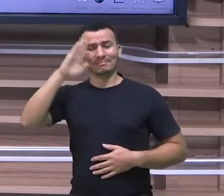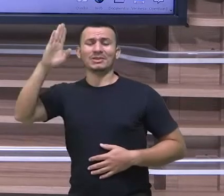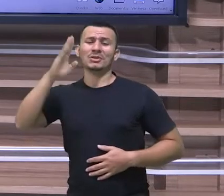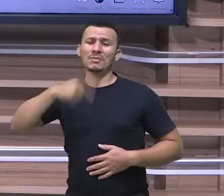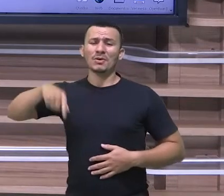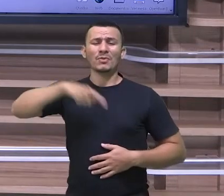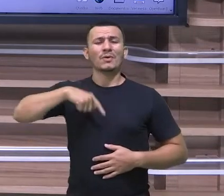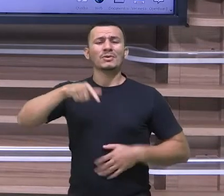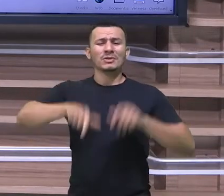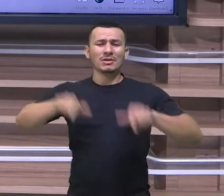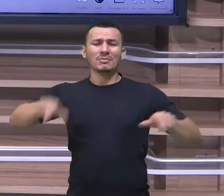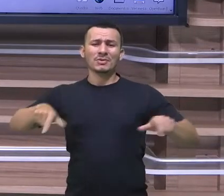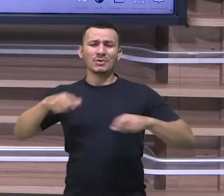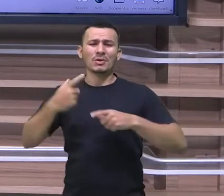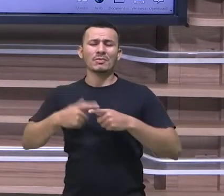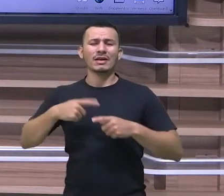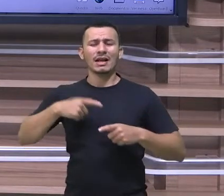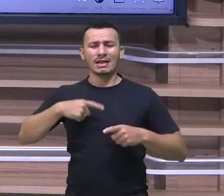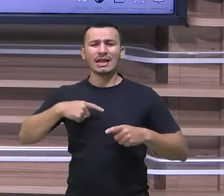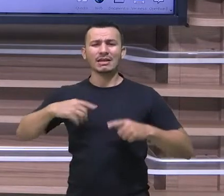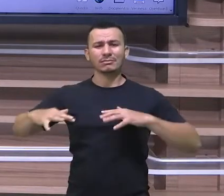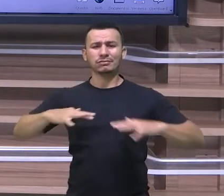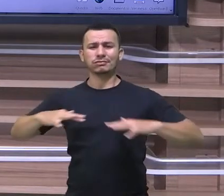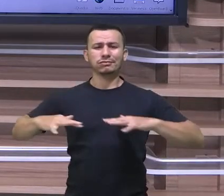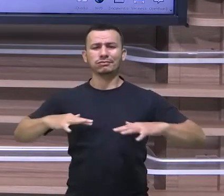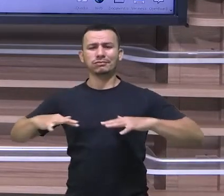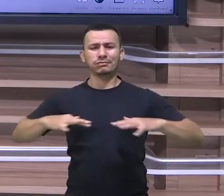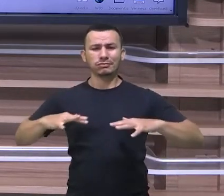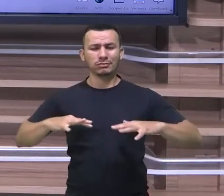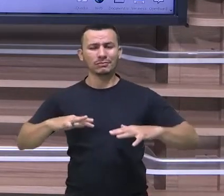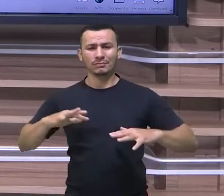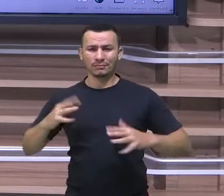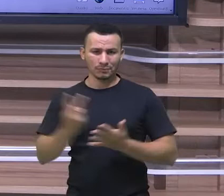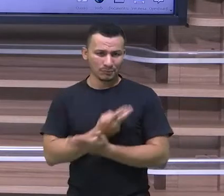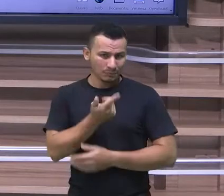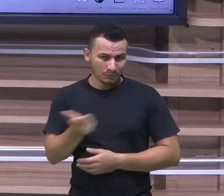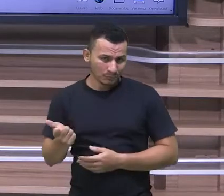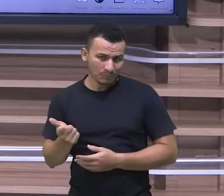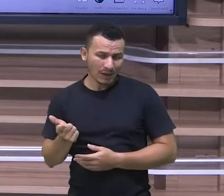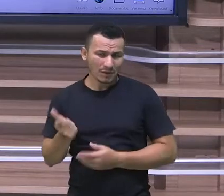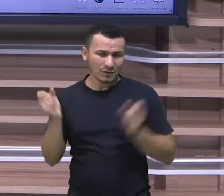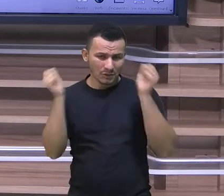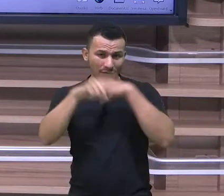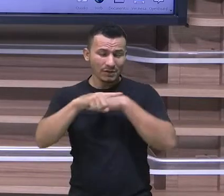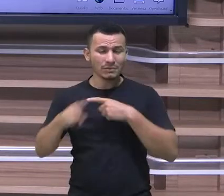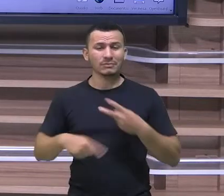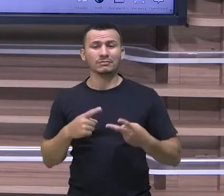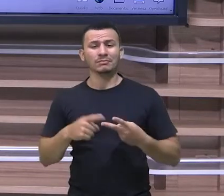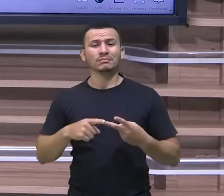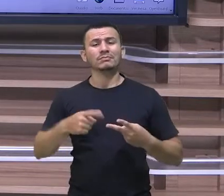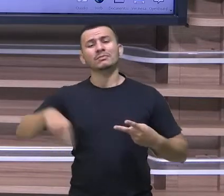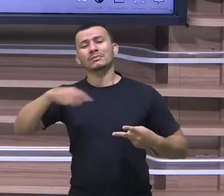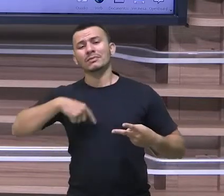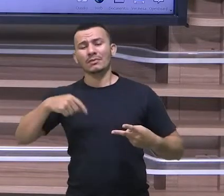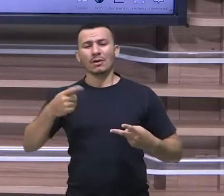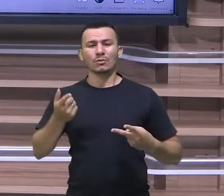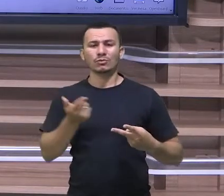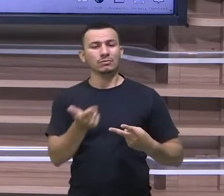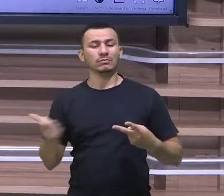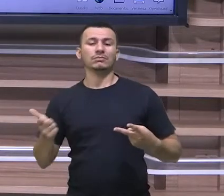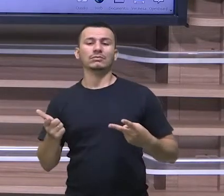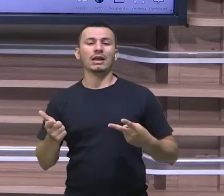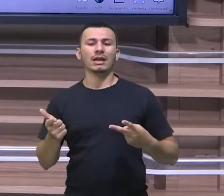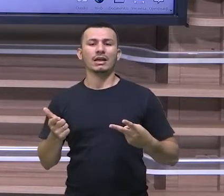questões de movimentos de placas tectônicas. O que é isso? Não acontecem terremotos com tanta frequência, a gente não tem no nosso